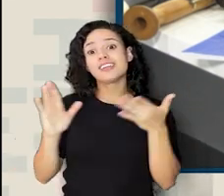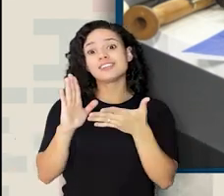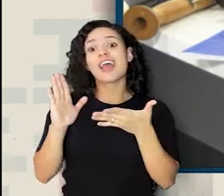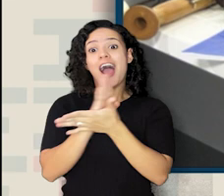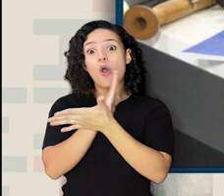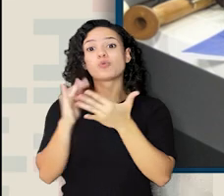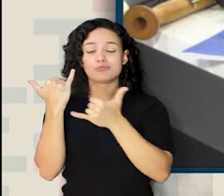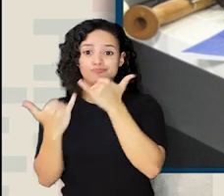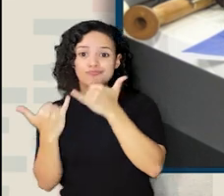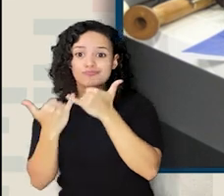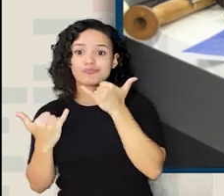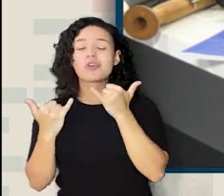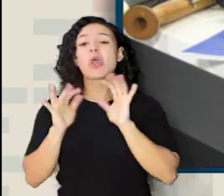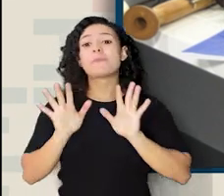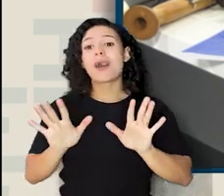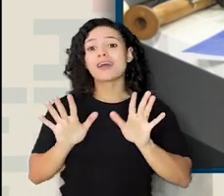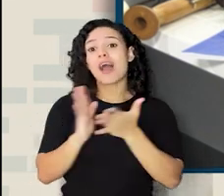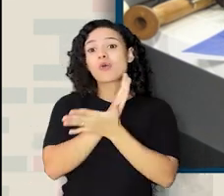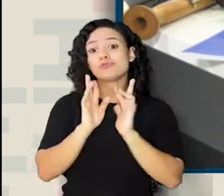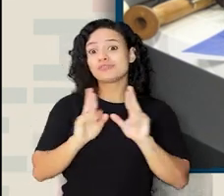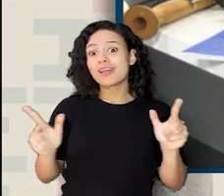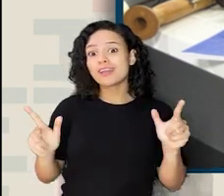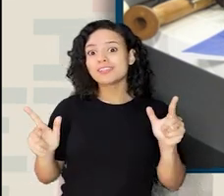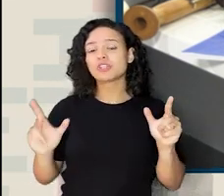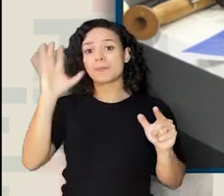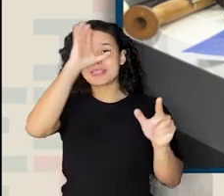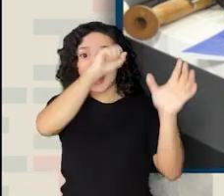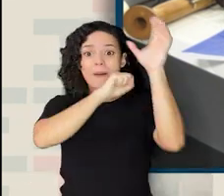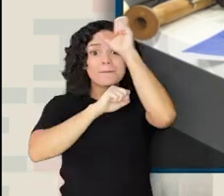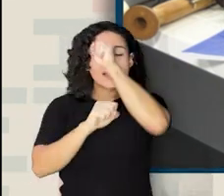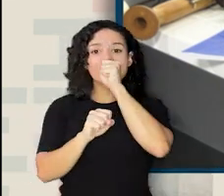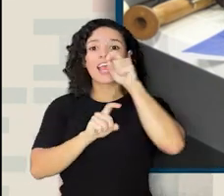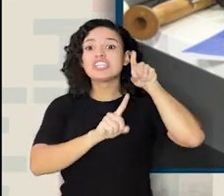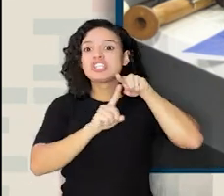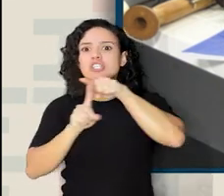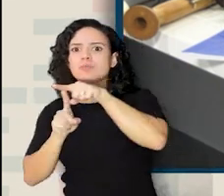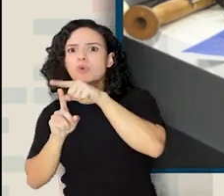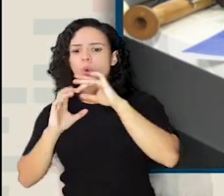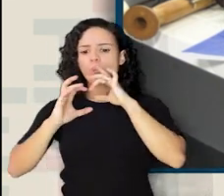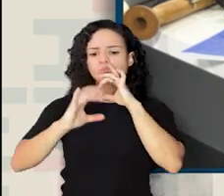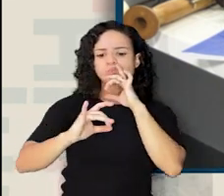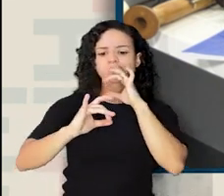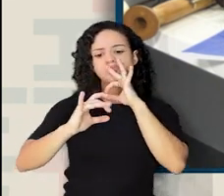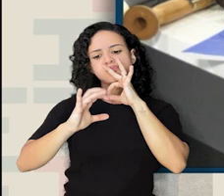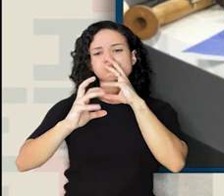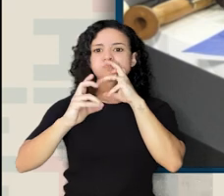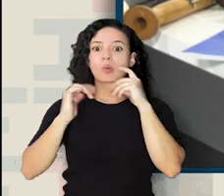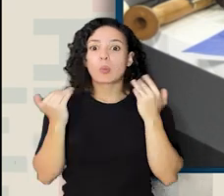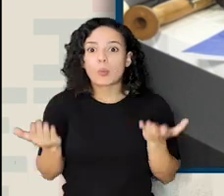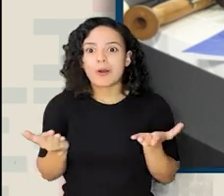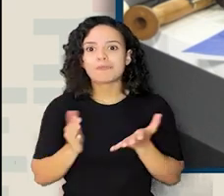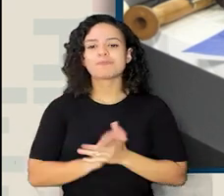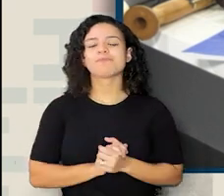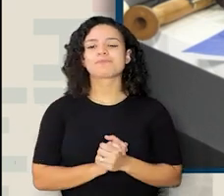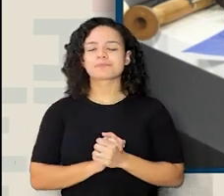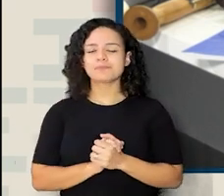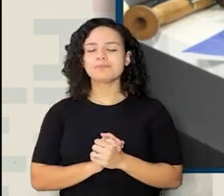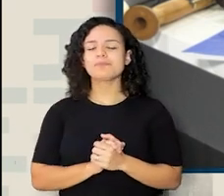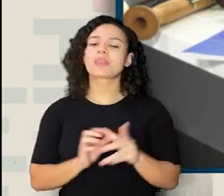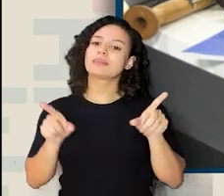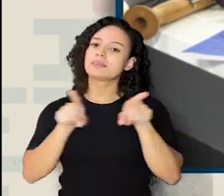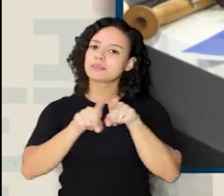flautas, alguns são similares, mas outros não. Então, você tem que aprender diferentes dedilhados, tá?